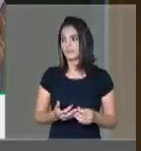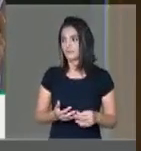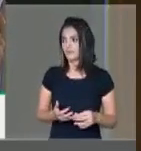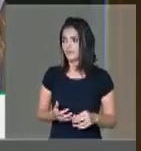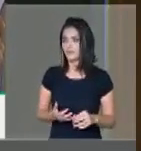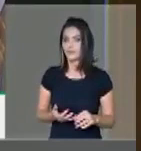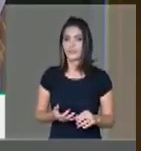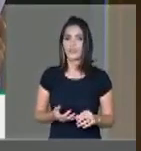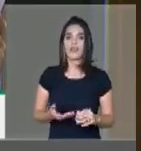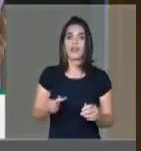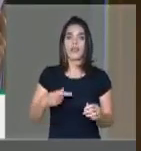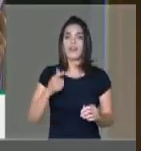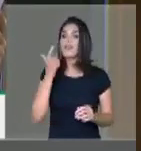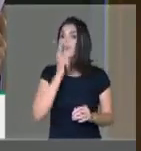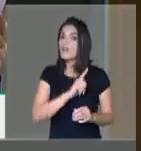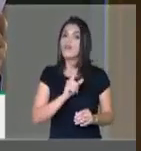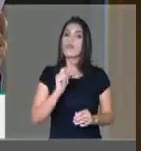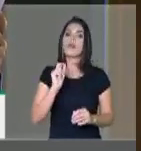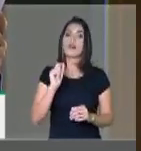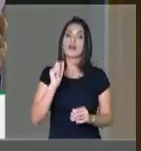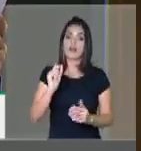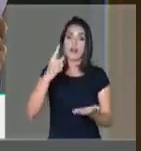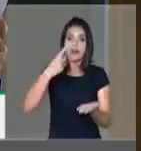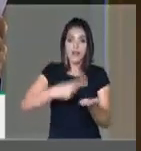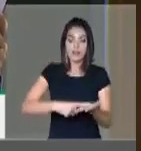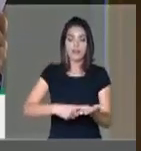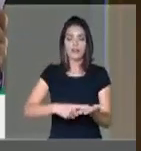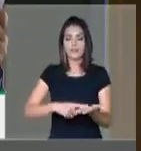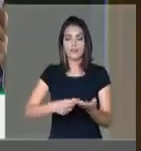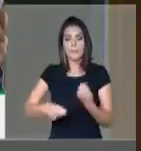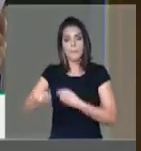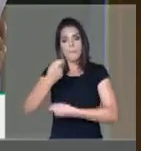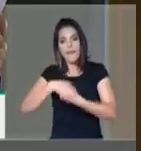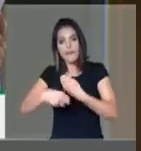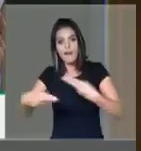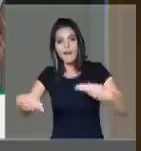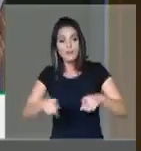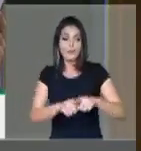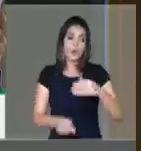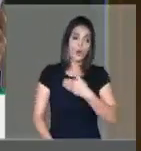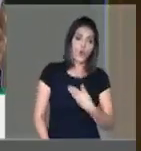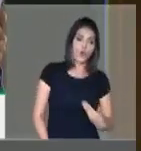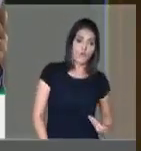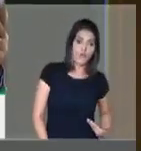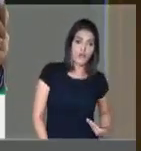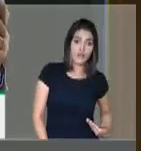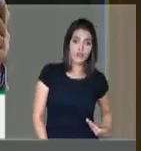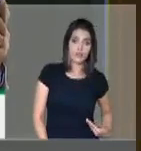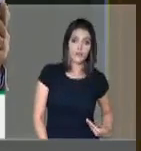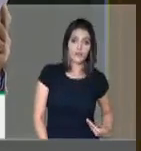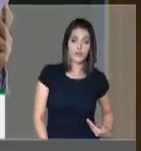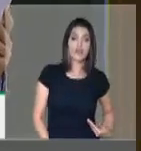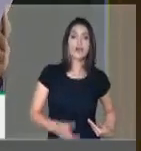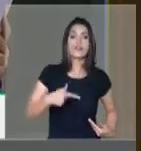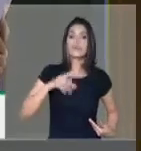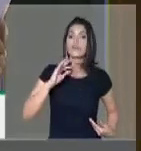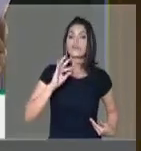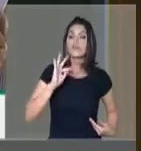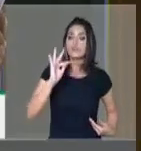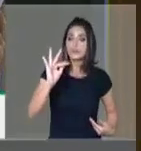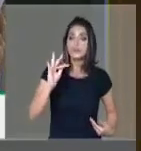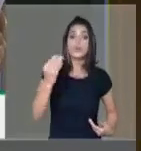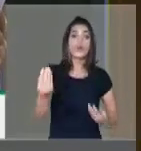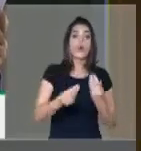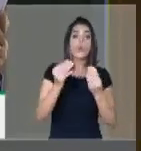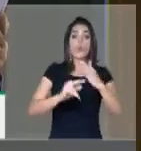e conquistar o máximo de ingerência do mercado e do governo nos destinos das